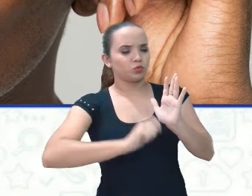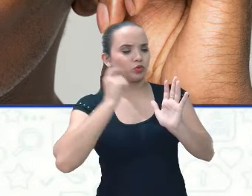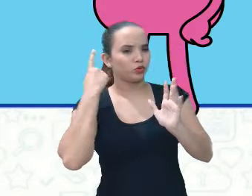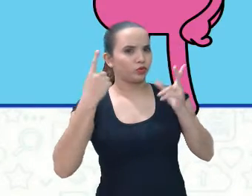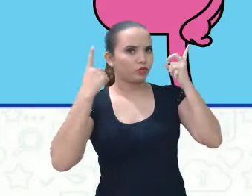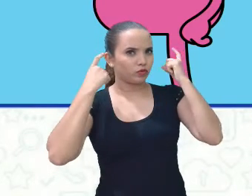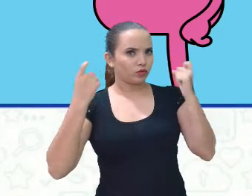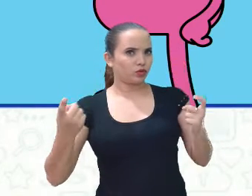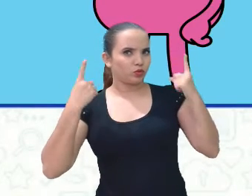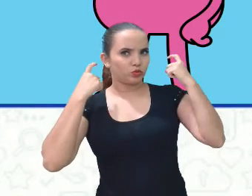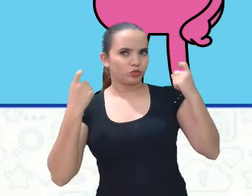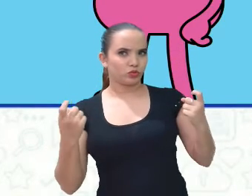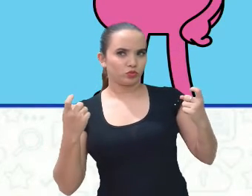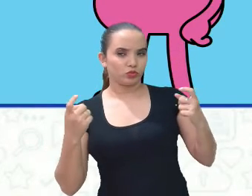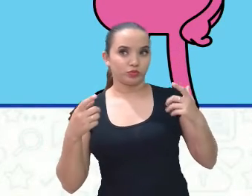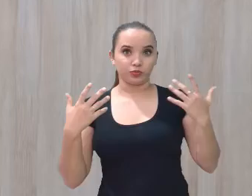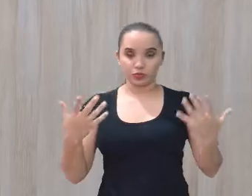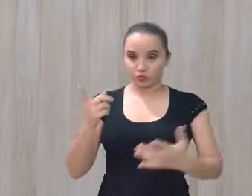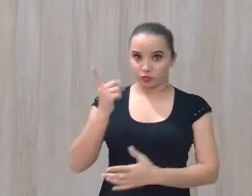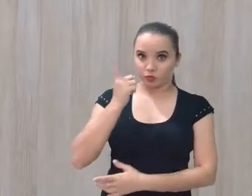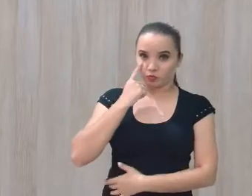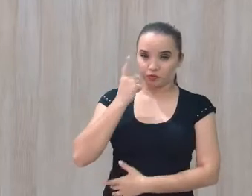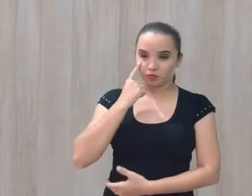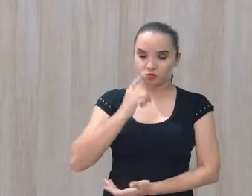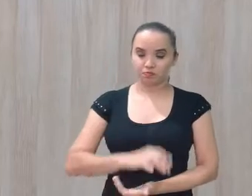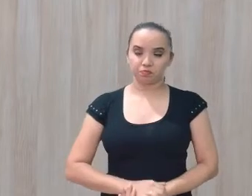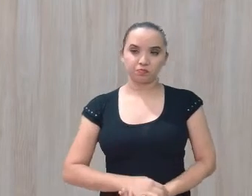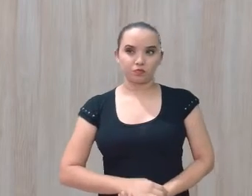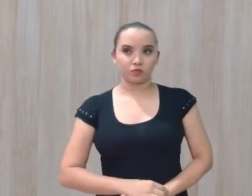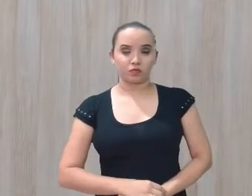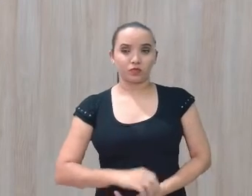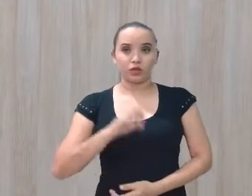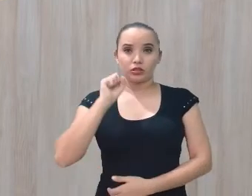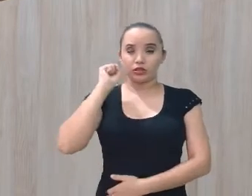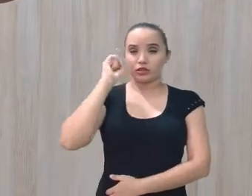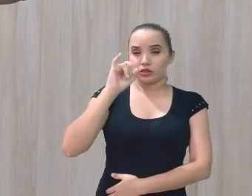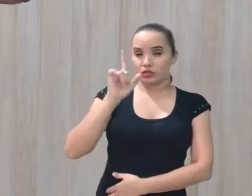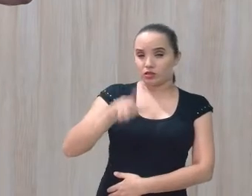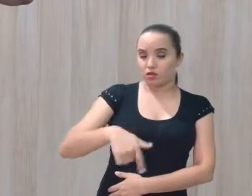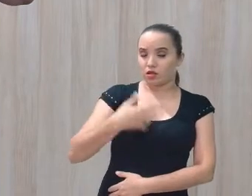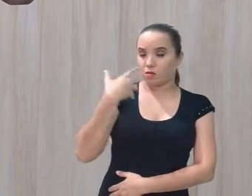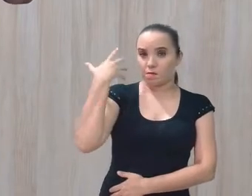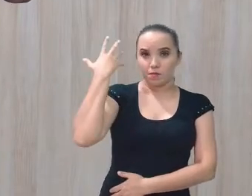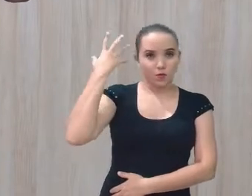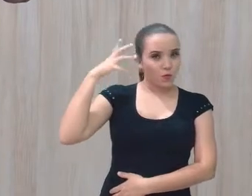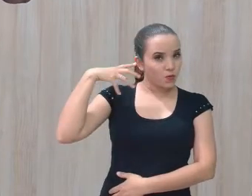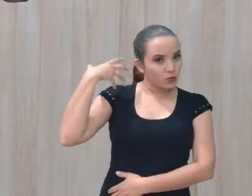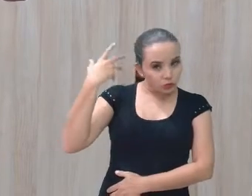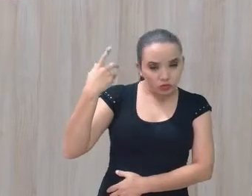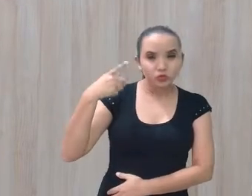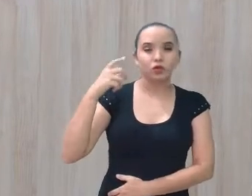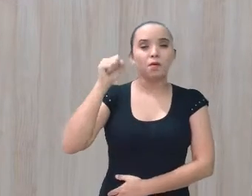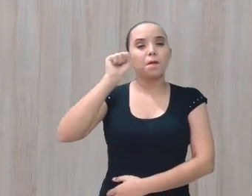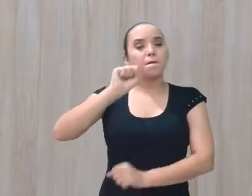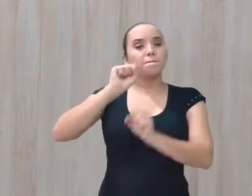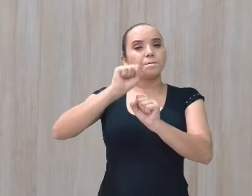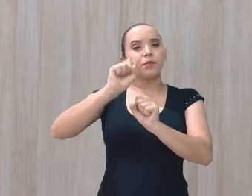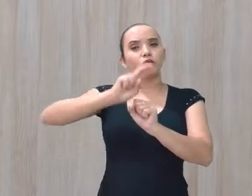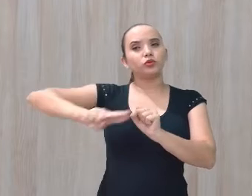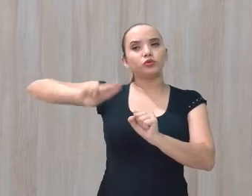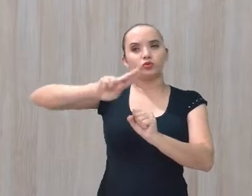sons? Então, se o som for música, a gente pode escrever utilizando